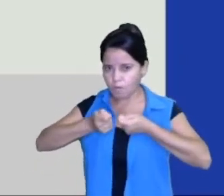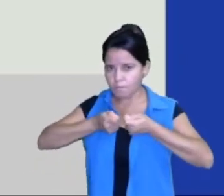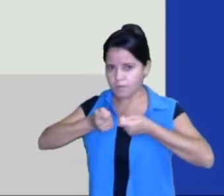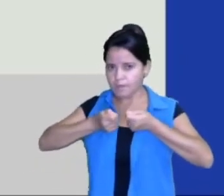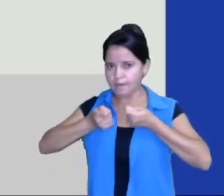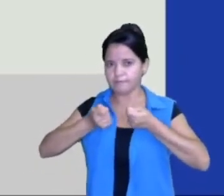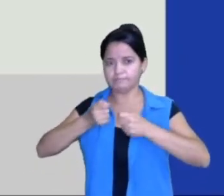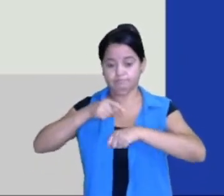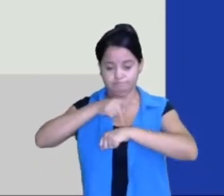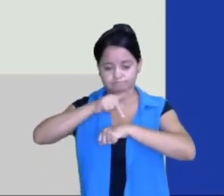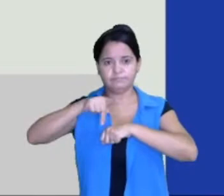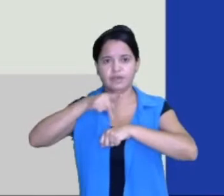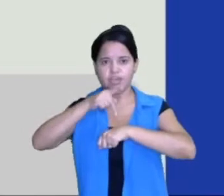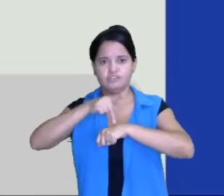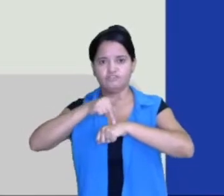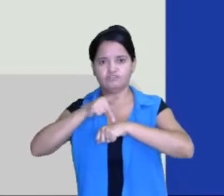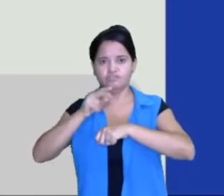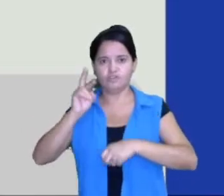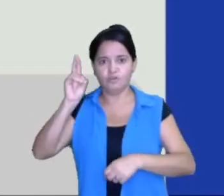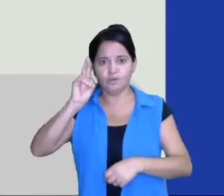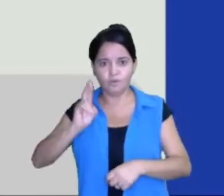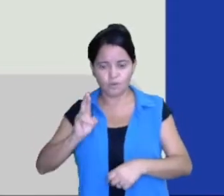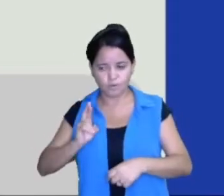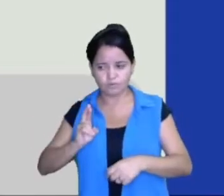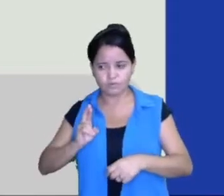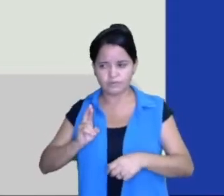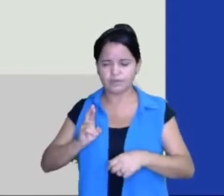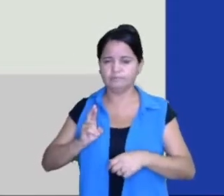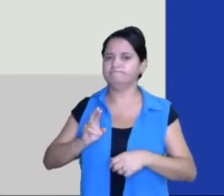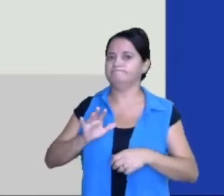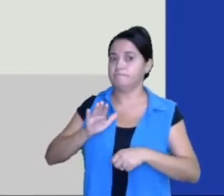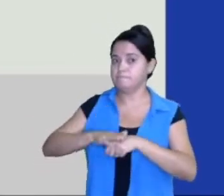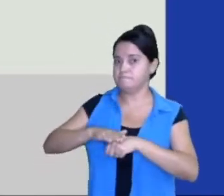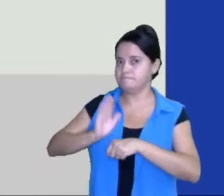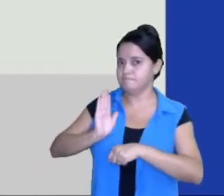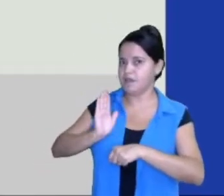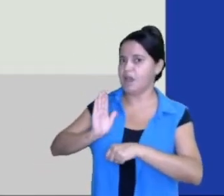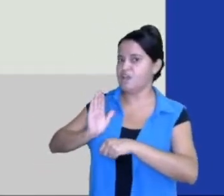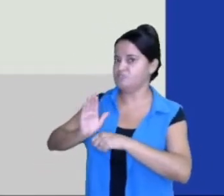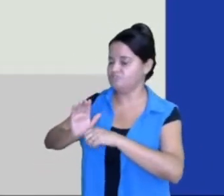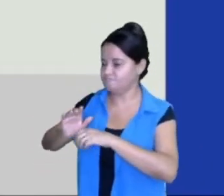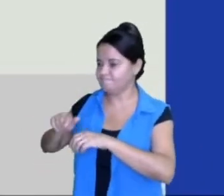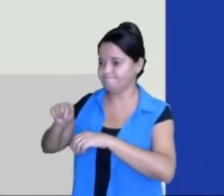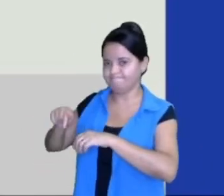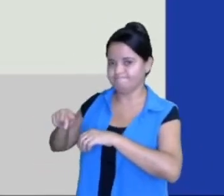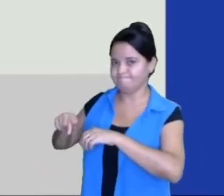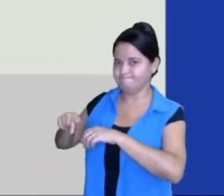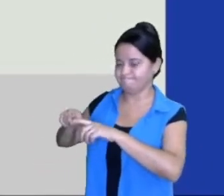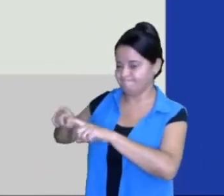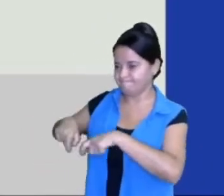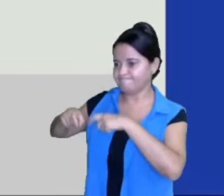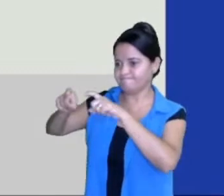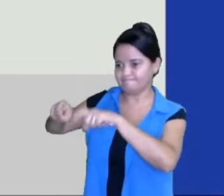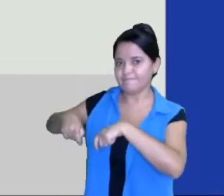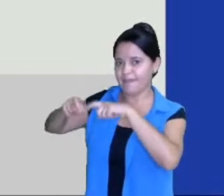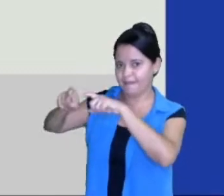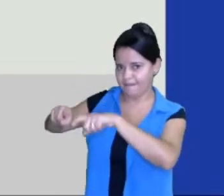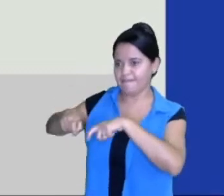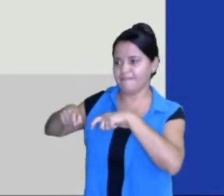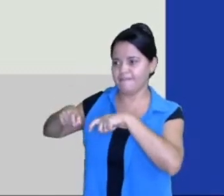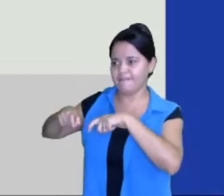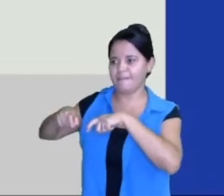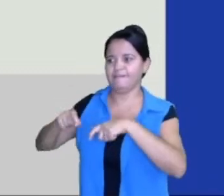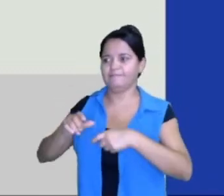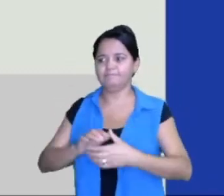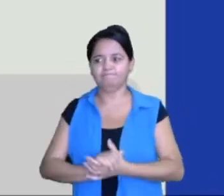agrícola e a propriedade da terra estava concentrada nas mãos da nobreza russa e do clero submetidos